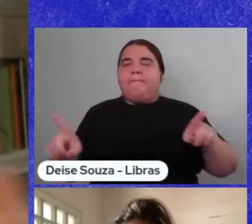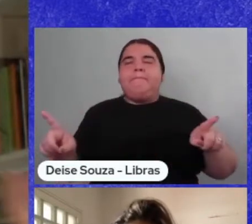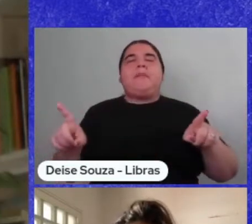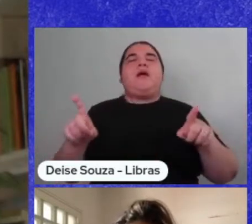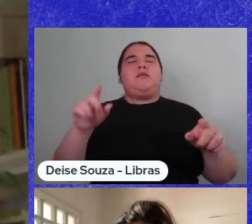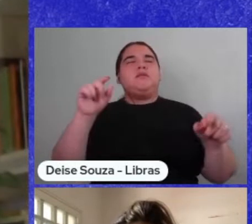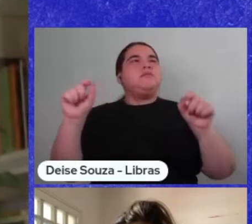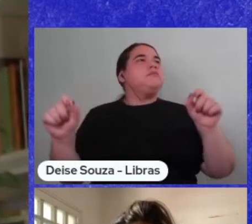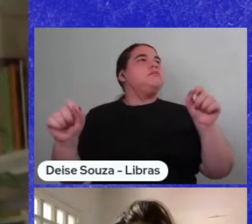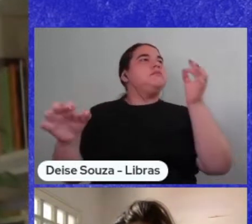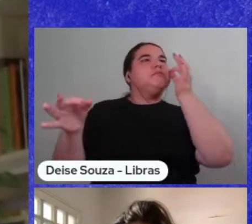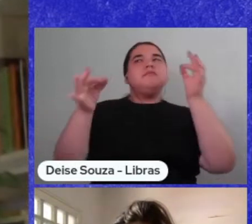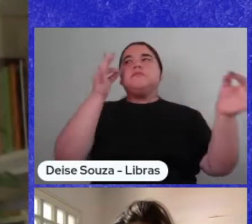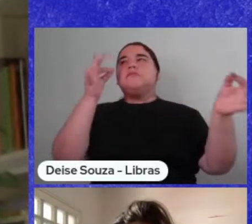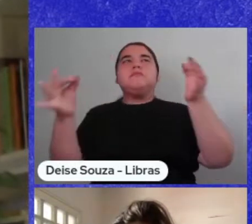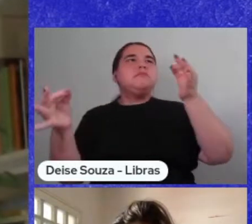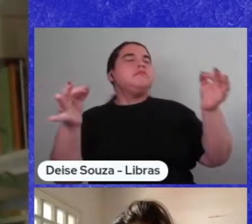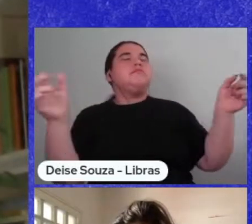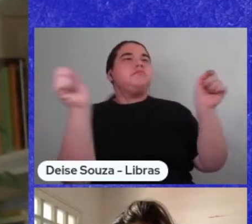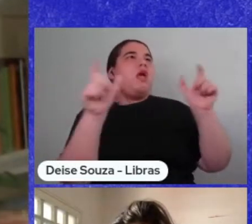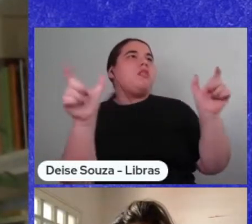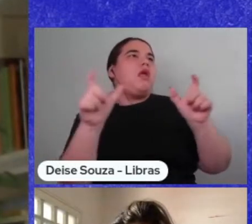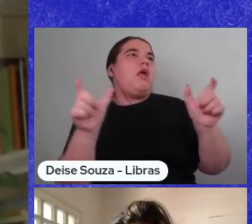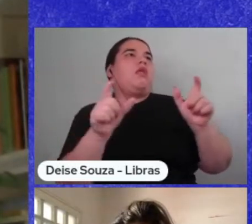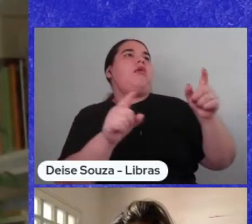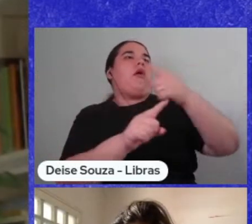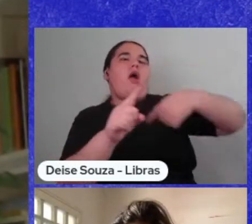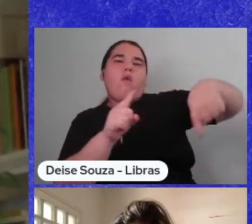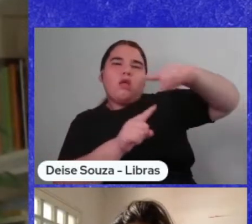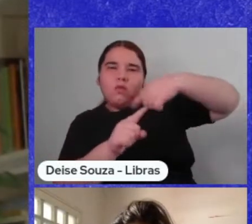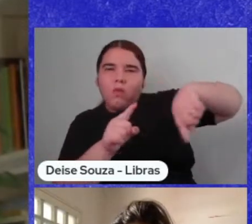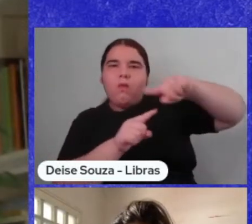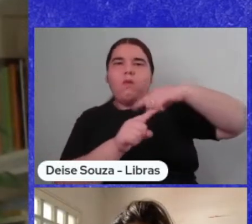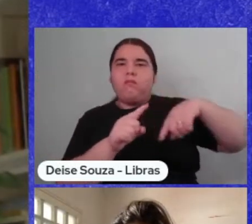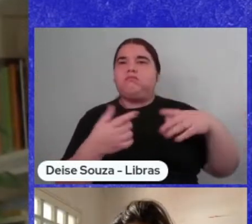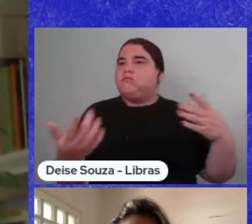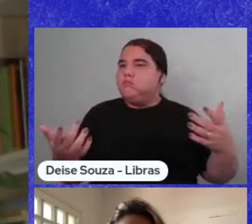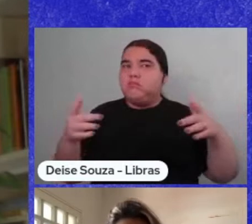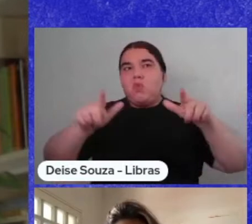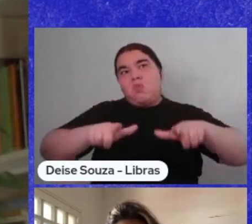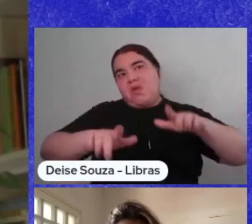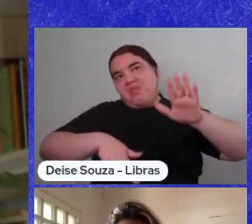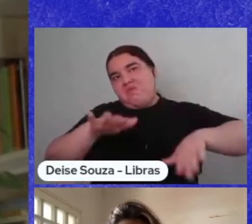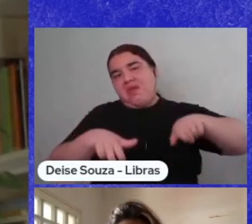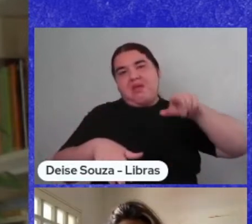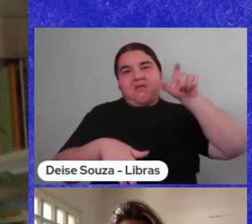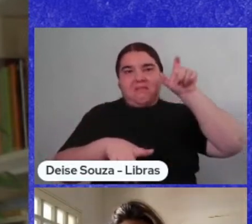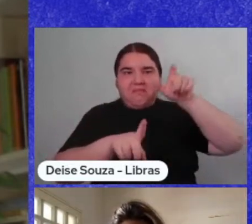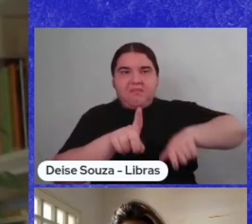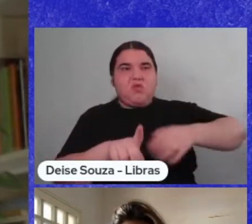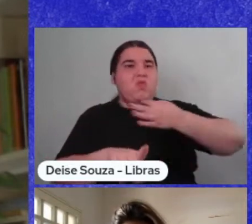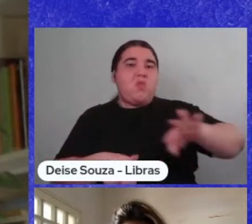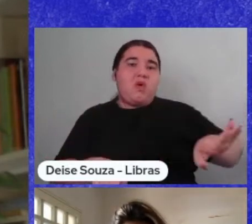que acontece ao redor. Então, e obviamente num lugar desconhecido, talvez, não sei se para ela, mas para a gente,